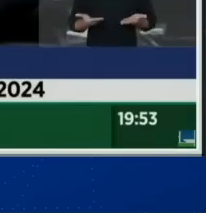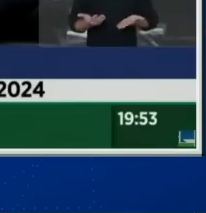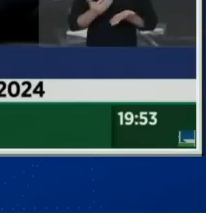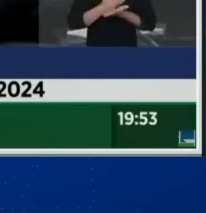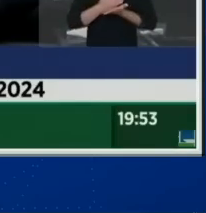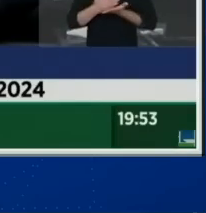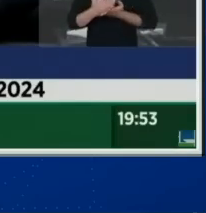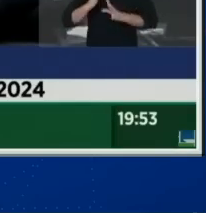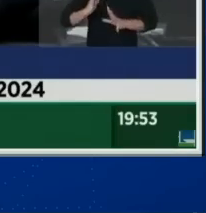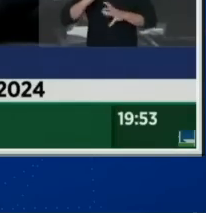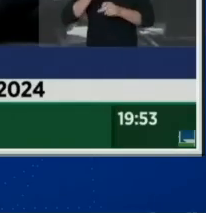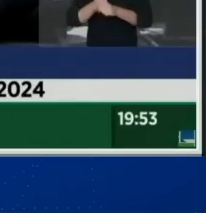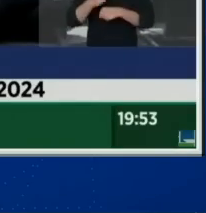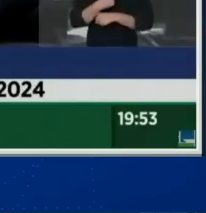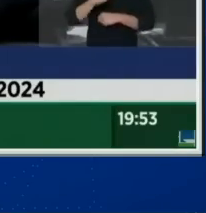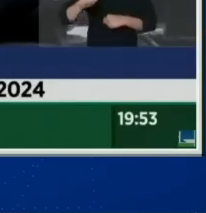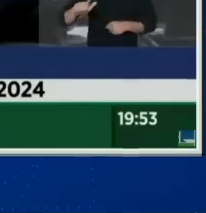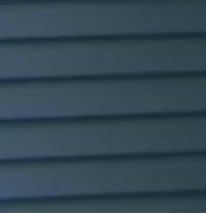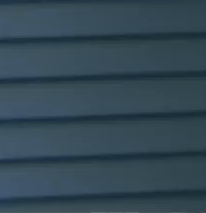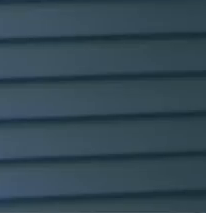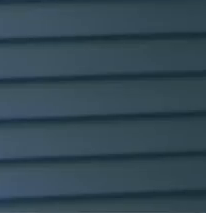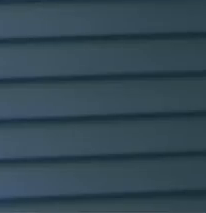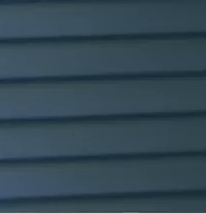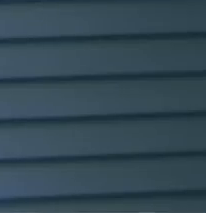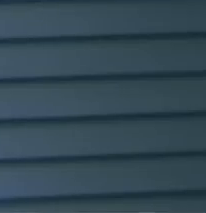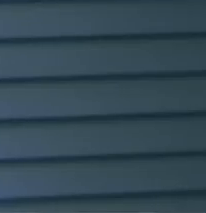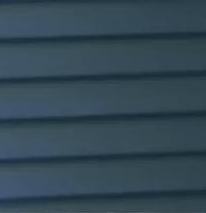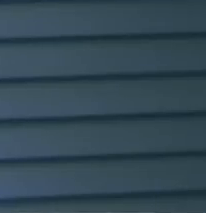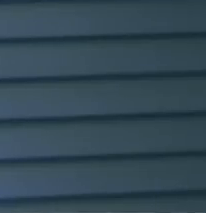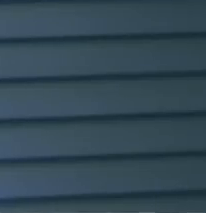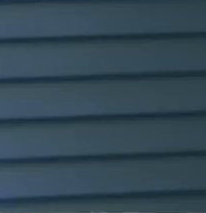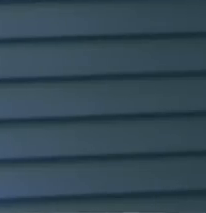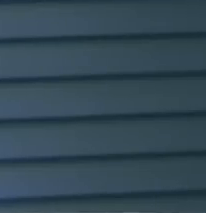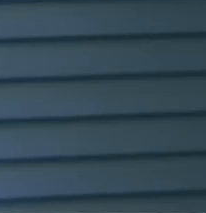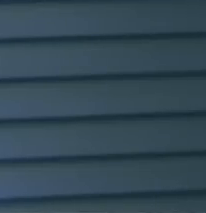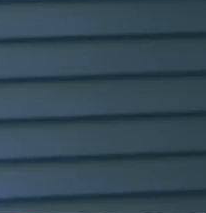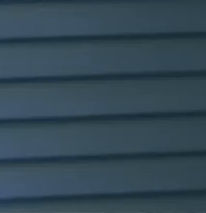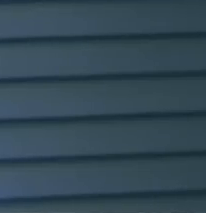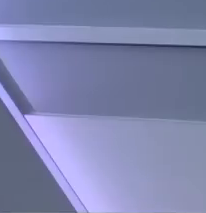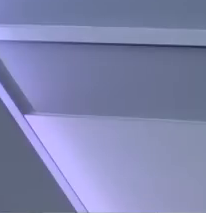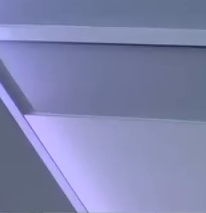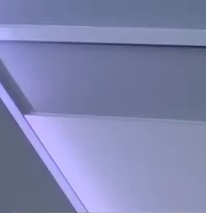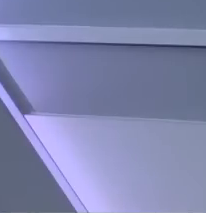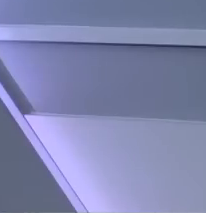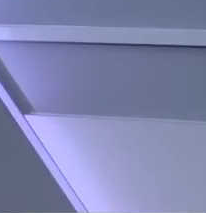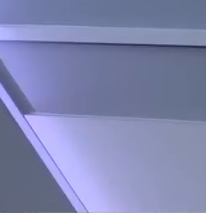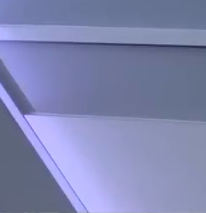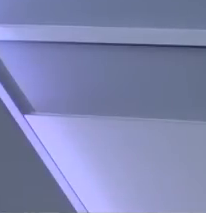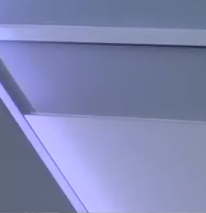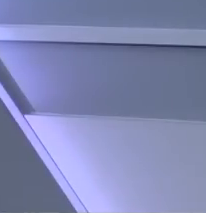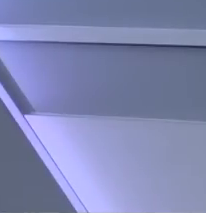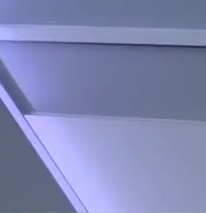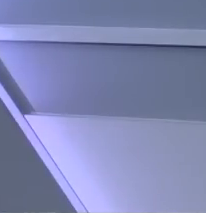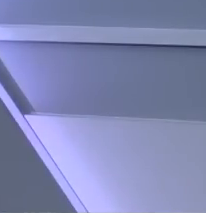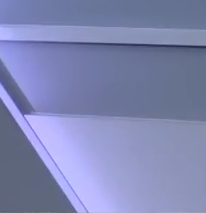os destaques finais aqui em 1 minuto cada um dos nossos comentaristas. Vou começar com Thiago Pavinato. Um minutinho para ver. Senado da Luz, Pacheco, tem um